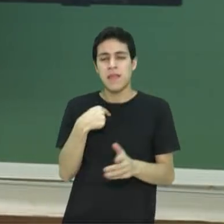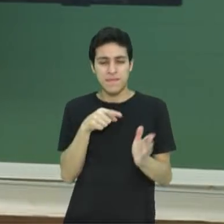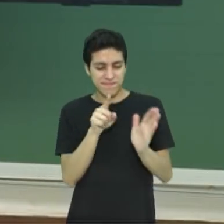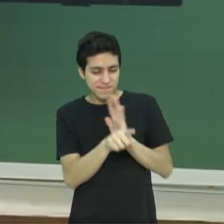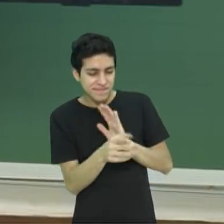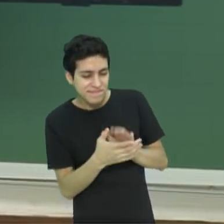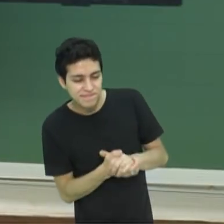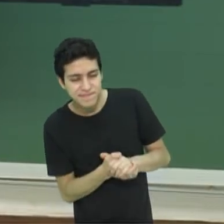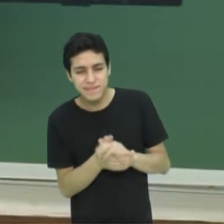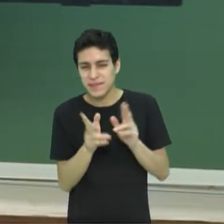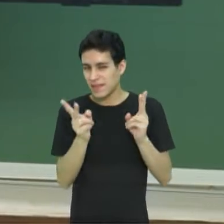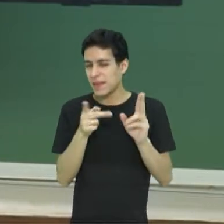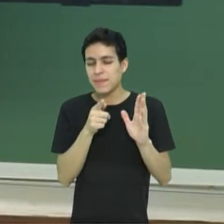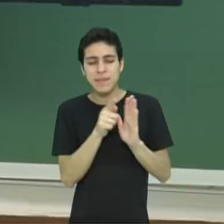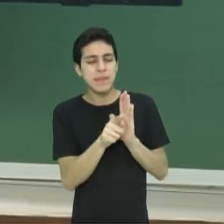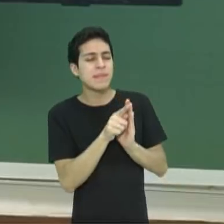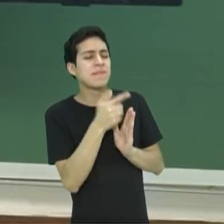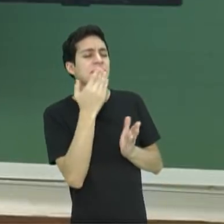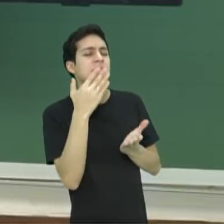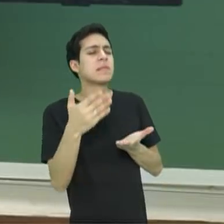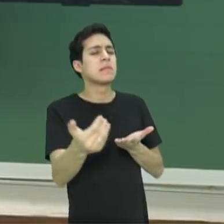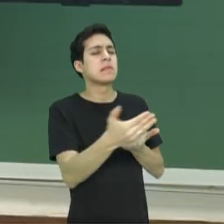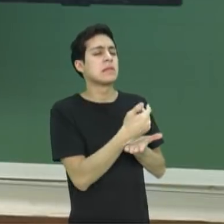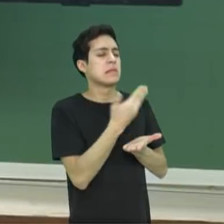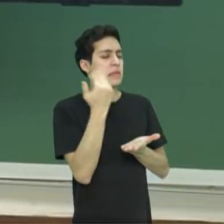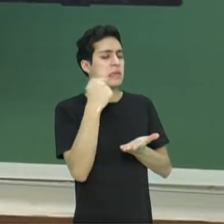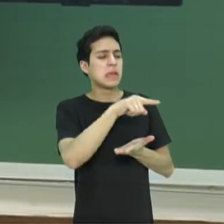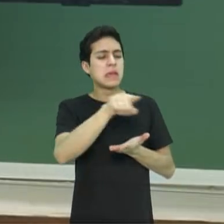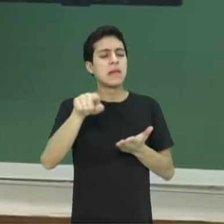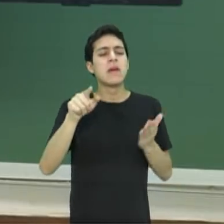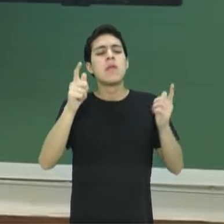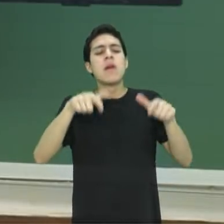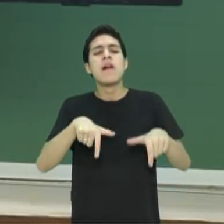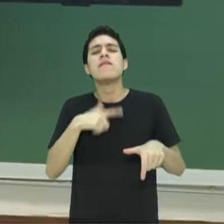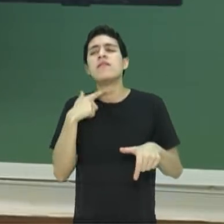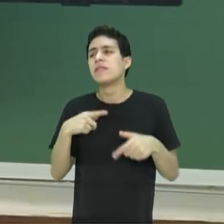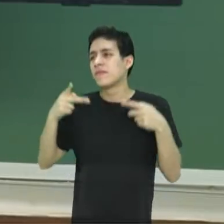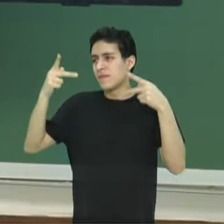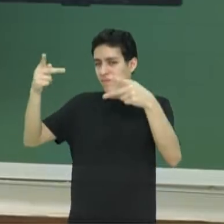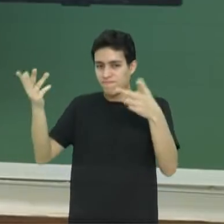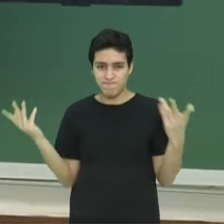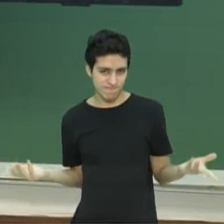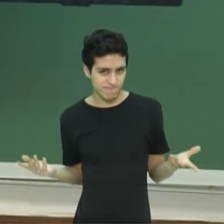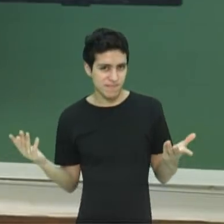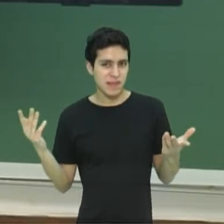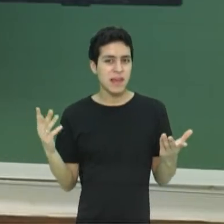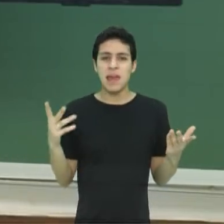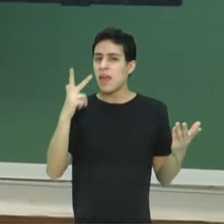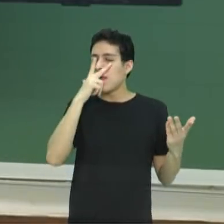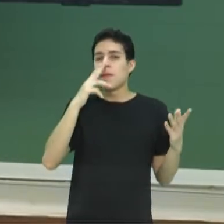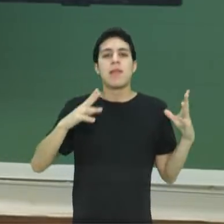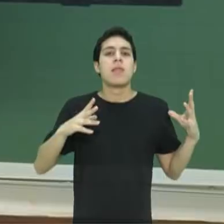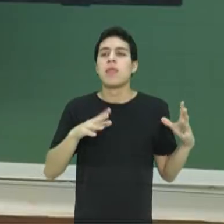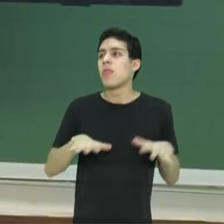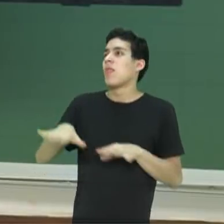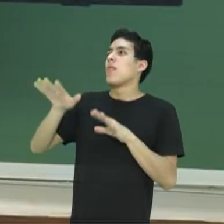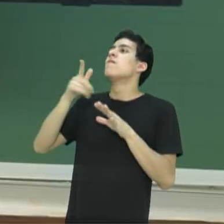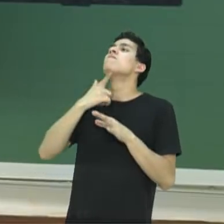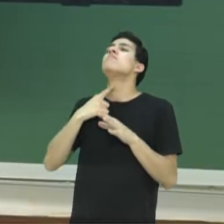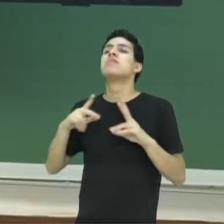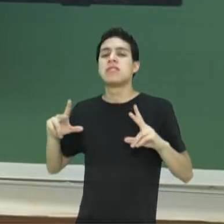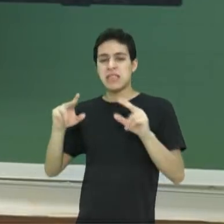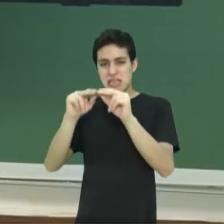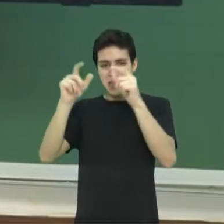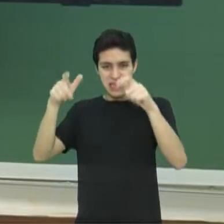pergunto, faço uma enquete na sala, que lugar eles gostariam de visitar, parece que todo mundo só quer ir para Paris, né?